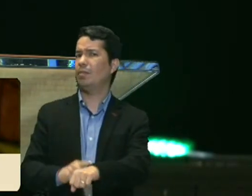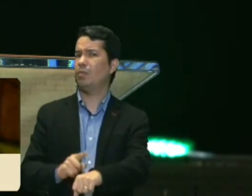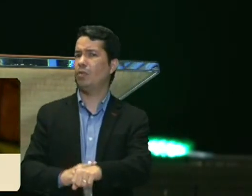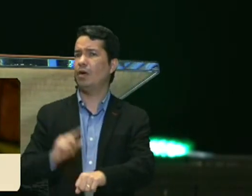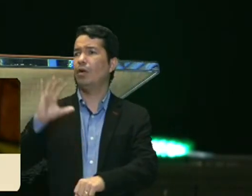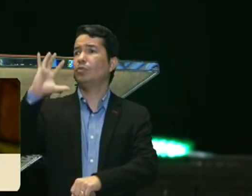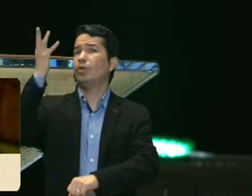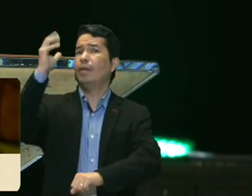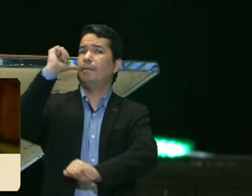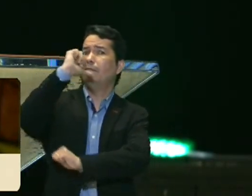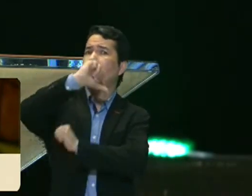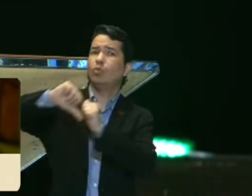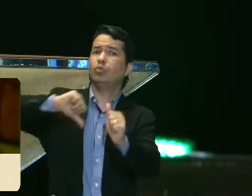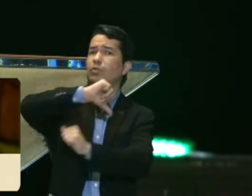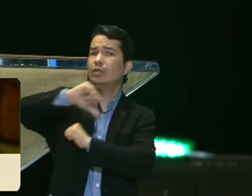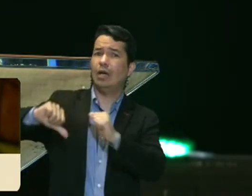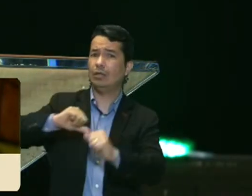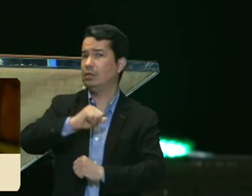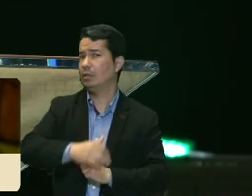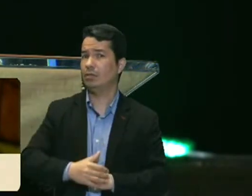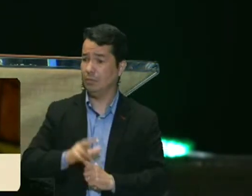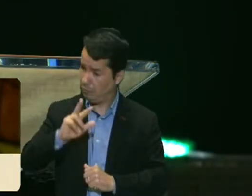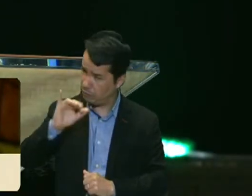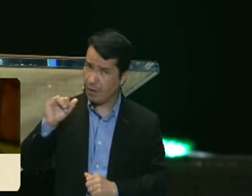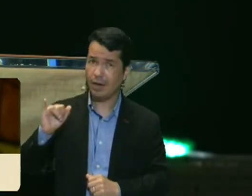de glória que estava sendo preparado.